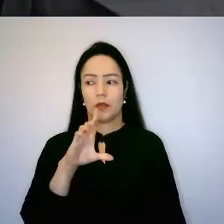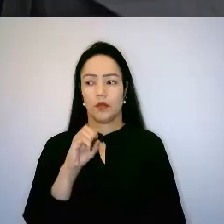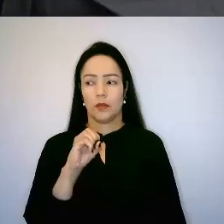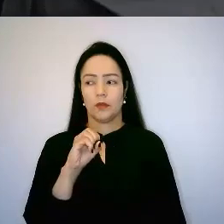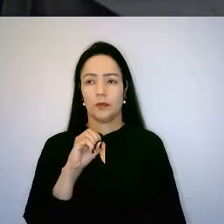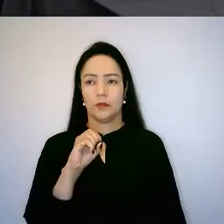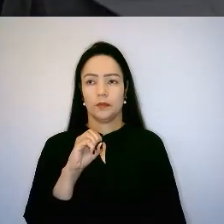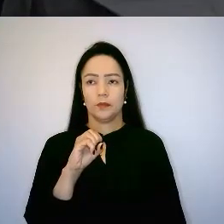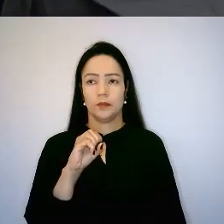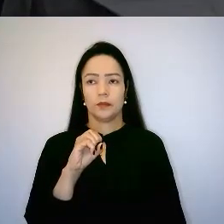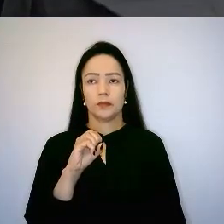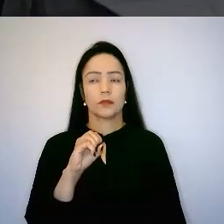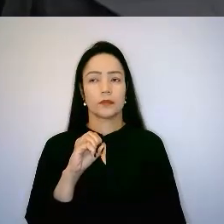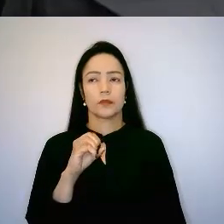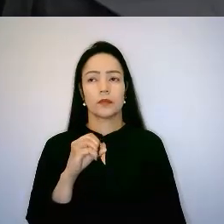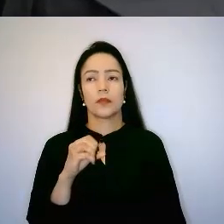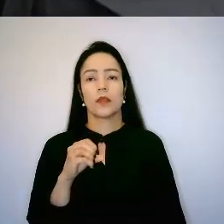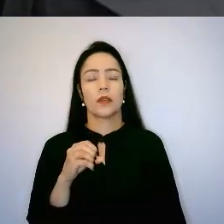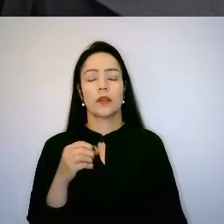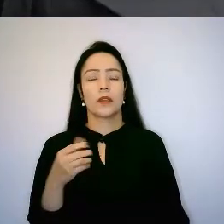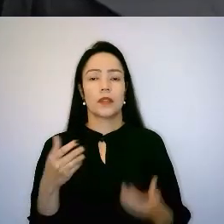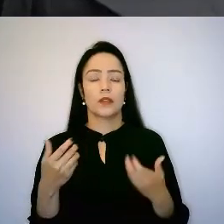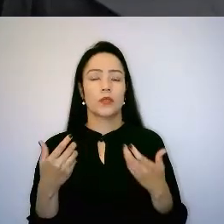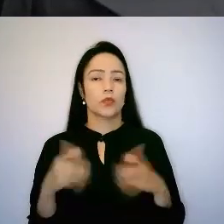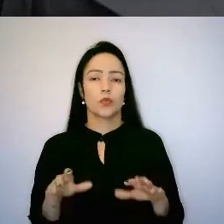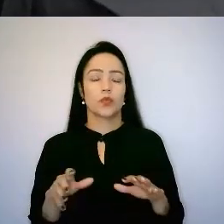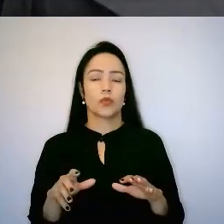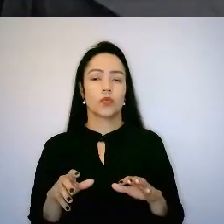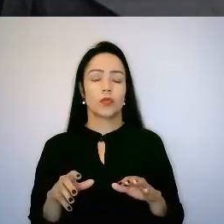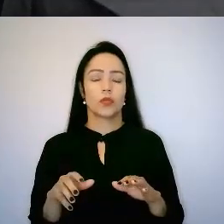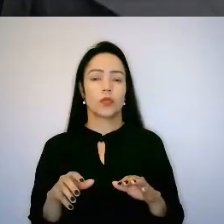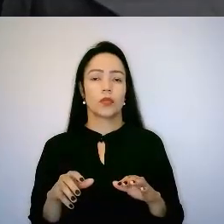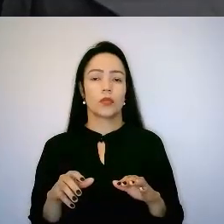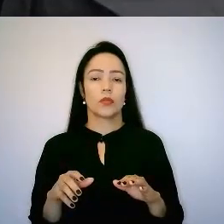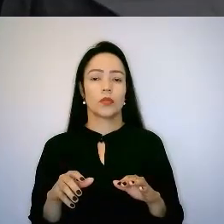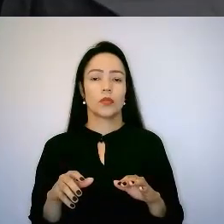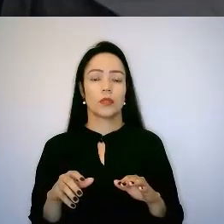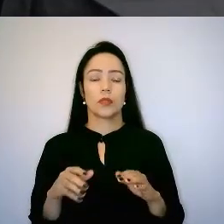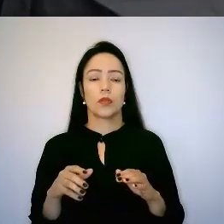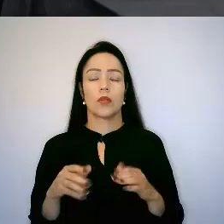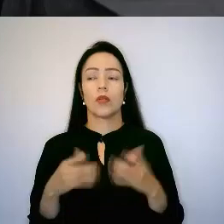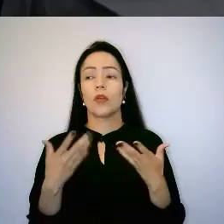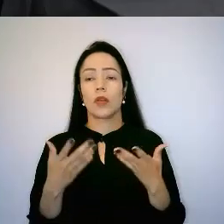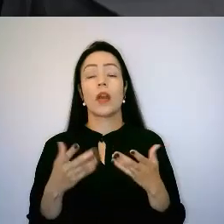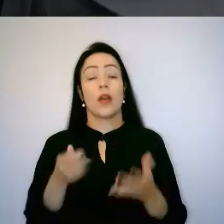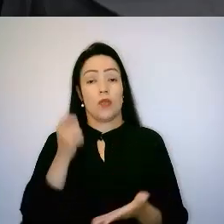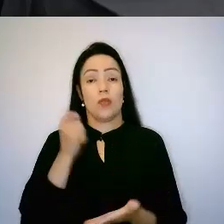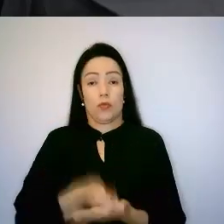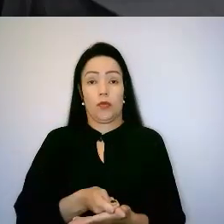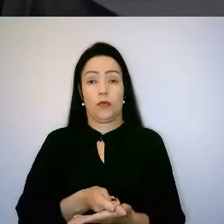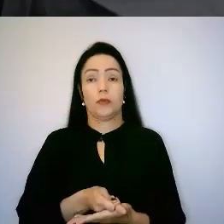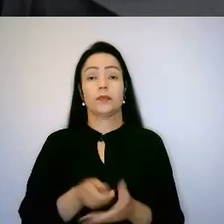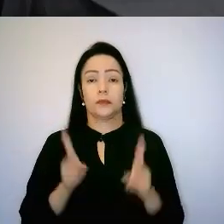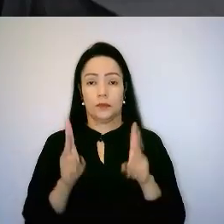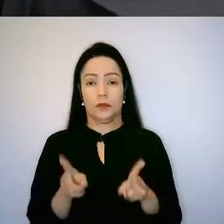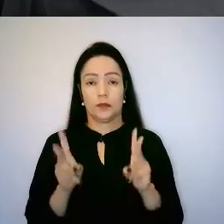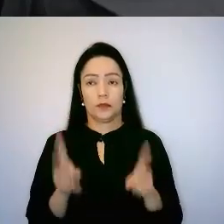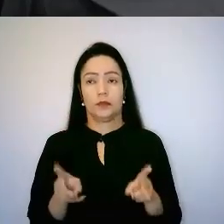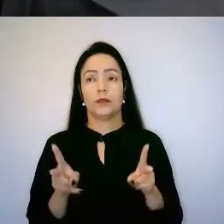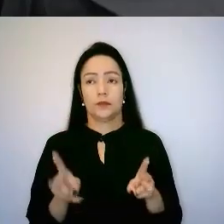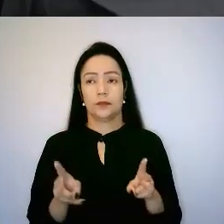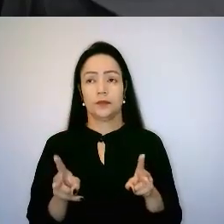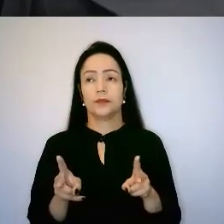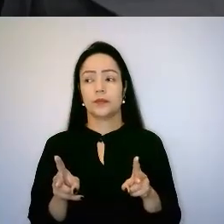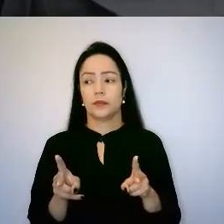que é negado provimento com relação ao Aliás a condenação que é mantida integralmente se eventualmente tiver